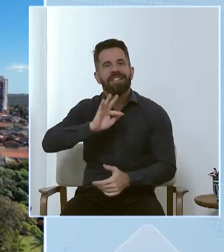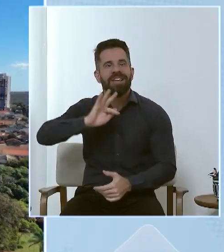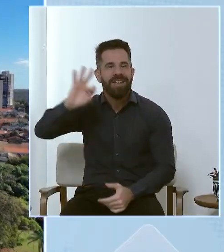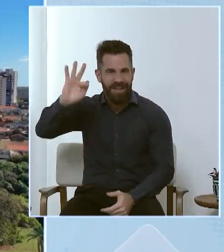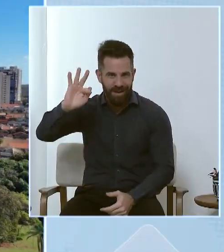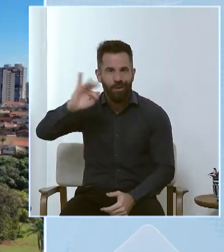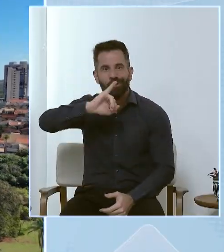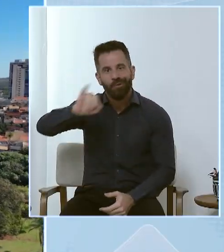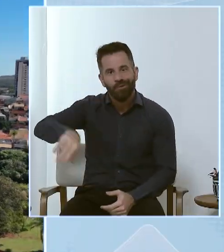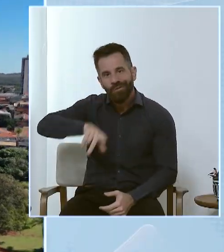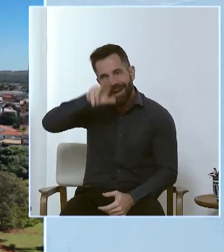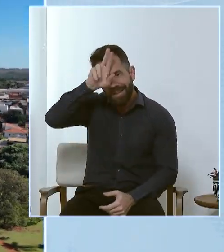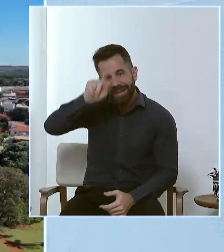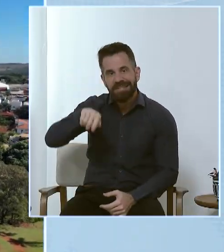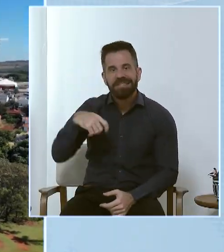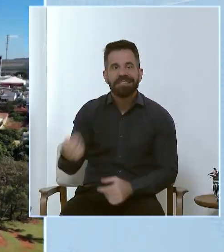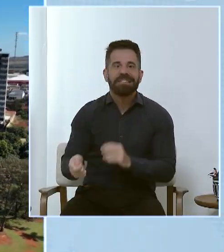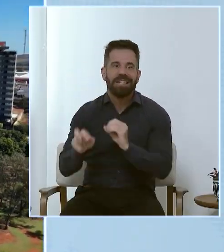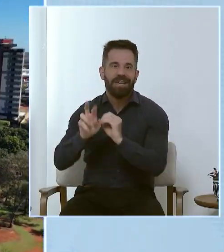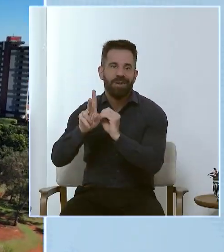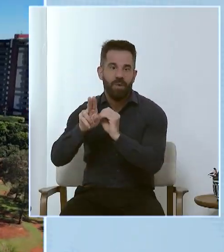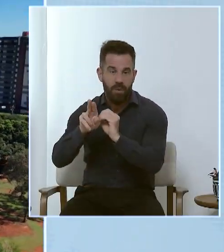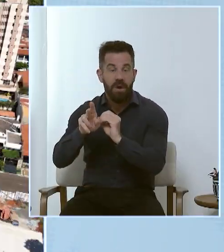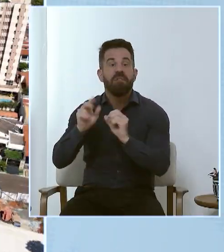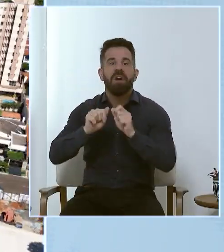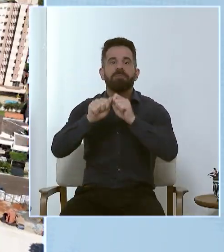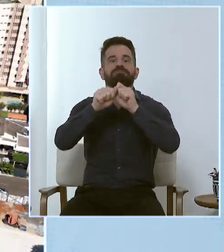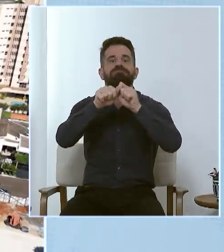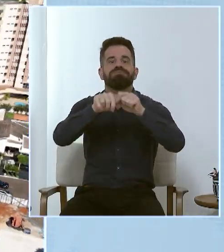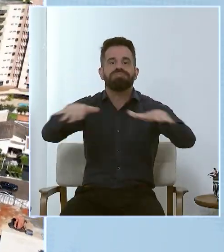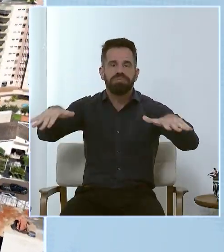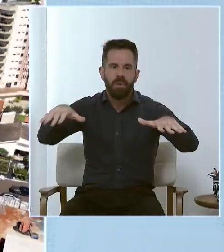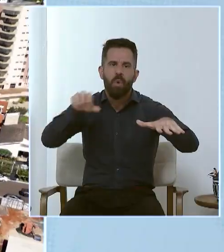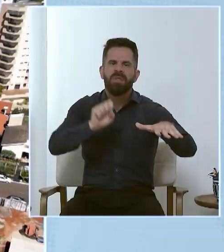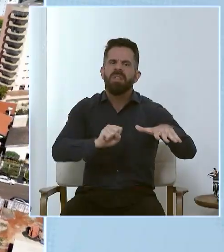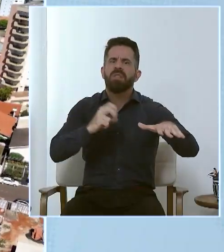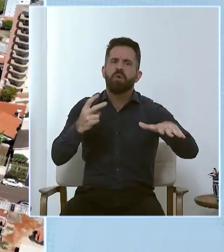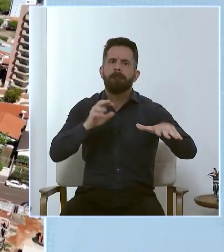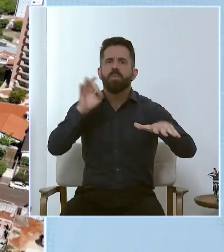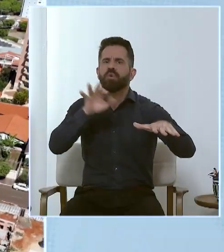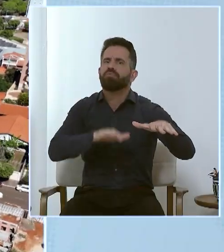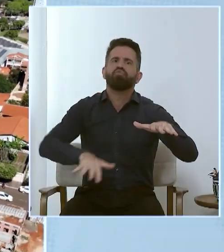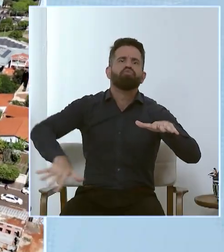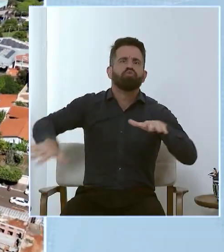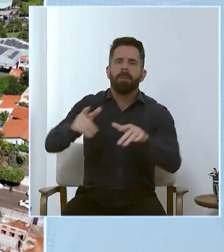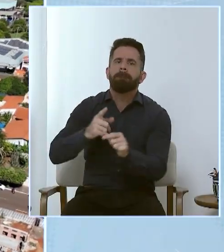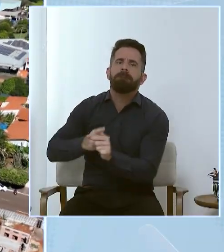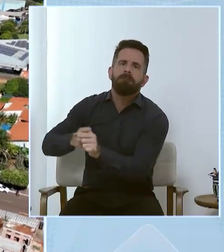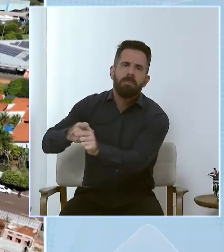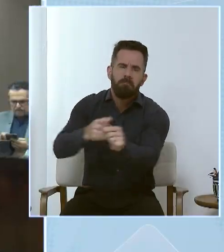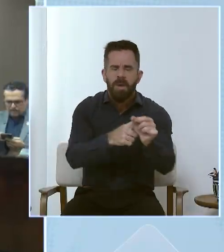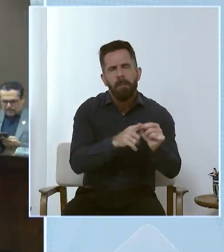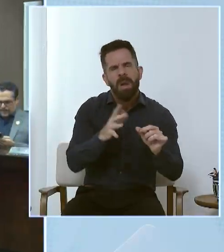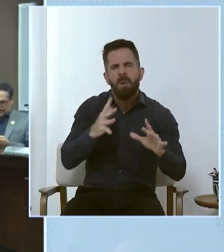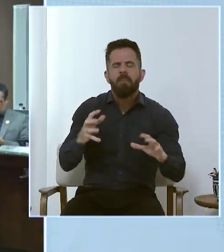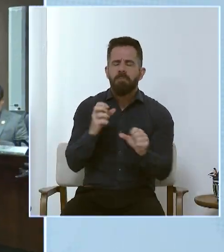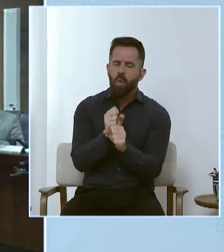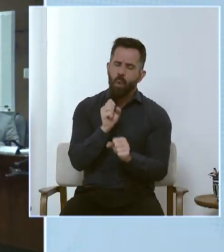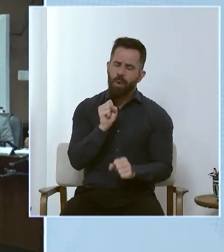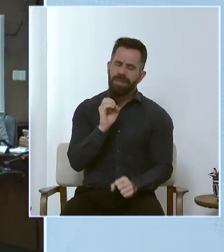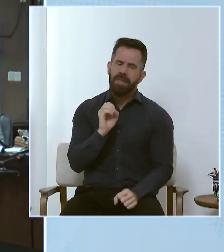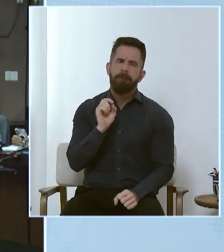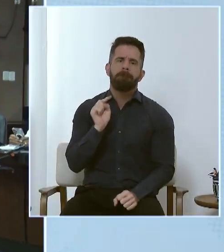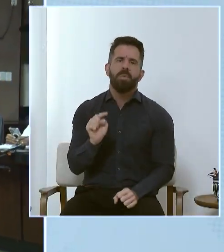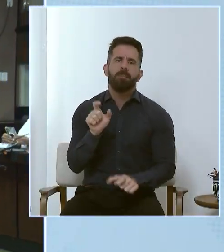de 92% da população do município, o que equivale a mais de 80 mil habitantes. A